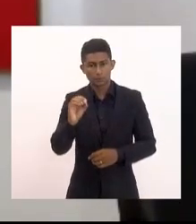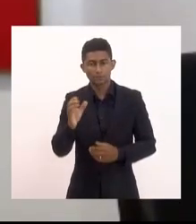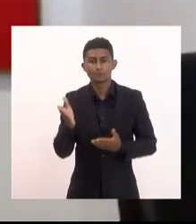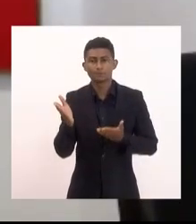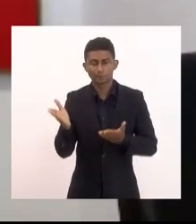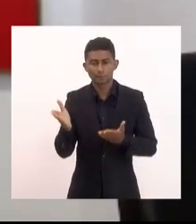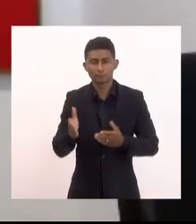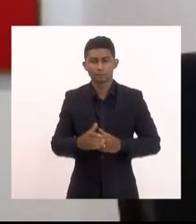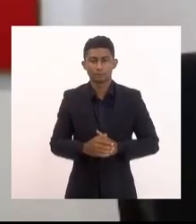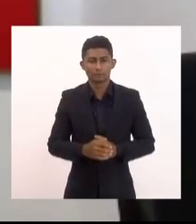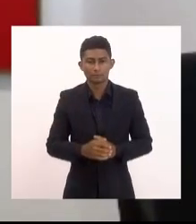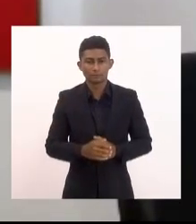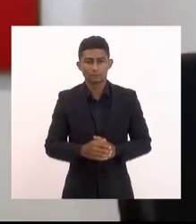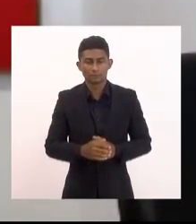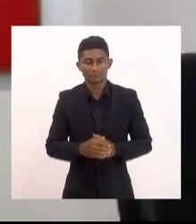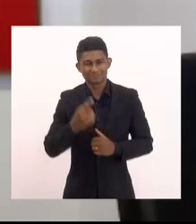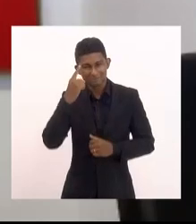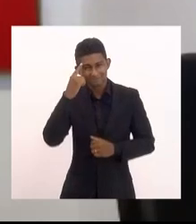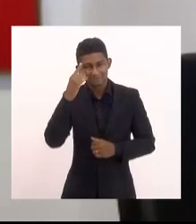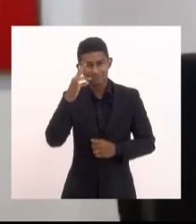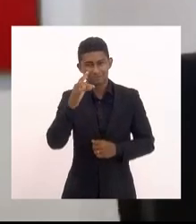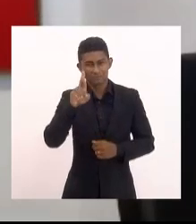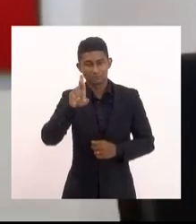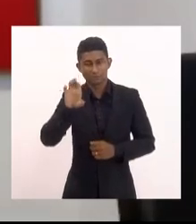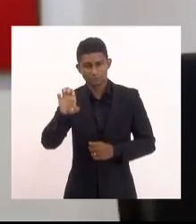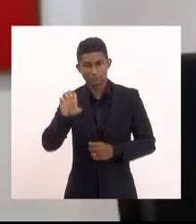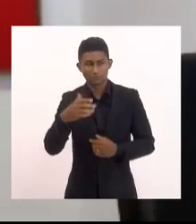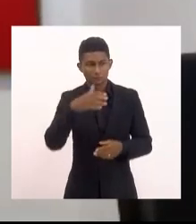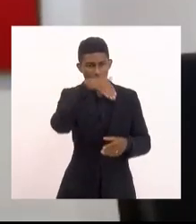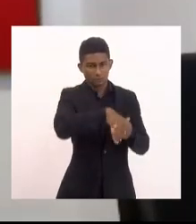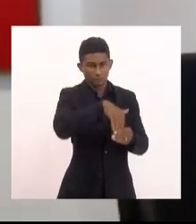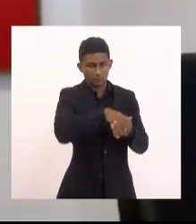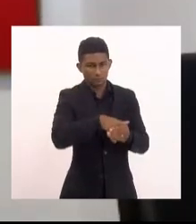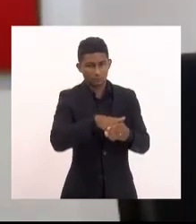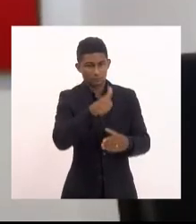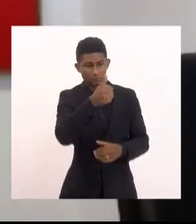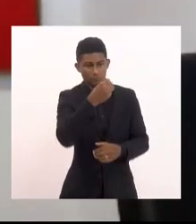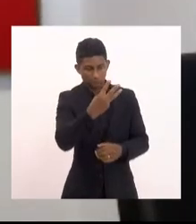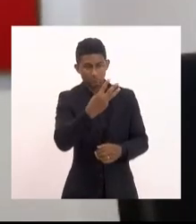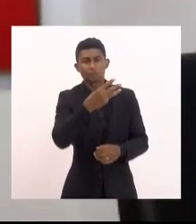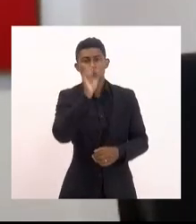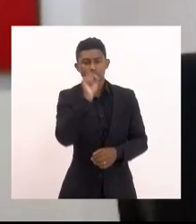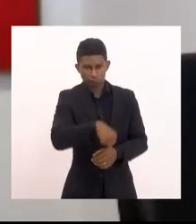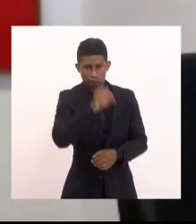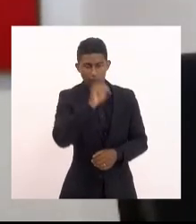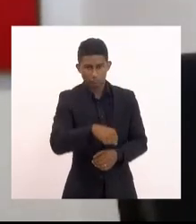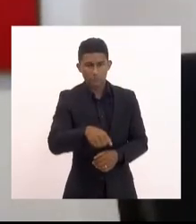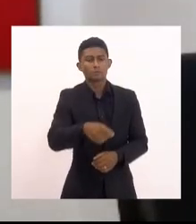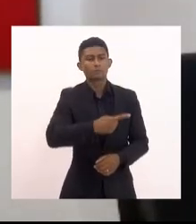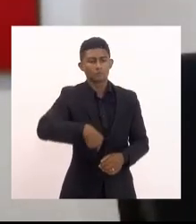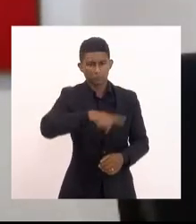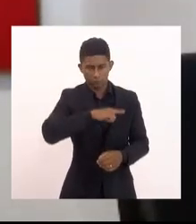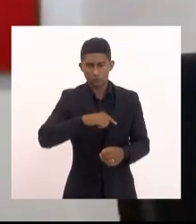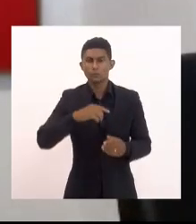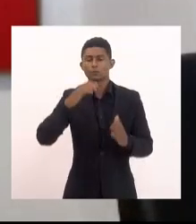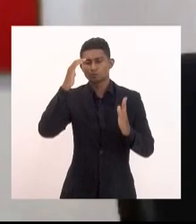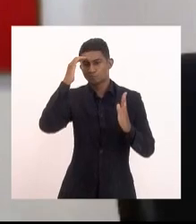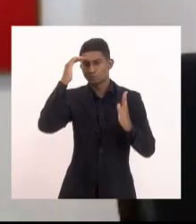do mandado que veio do TRE. Então, por 13 votos a zero, a gente cumpriu a decisão